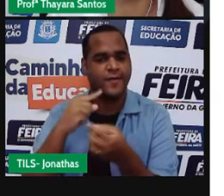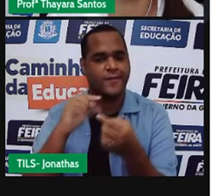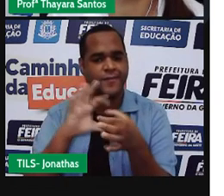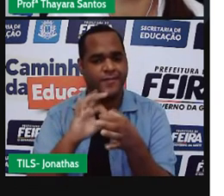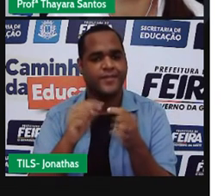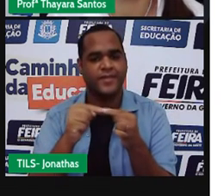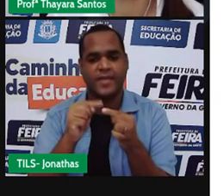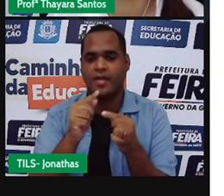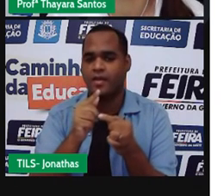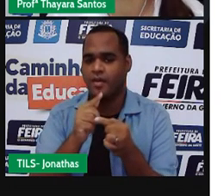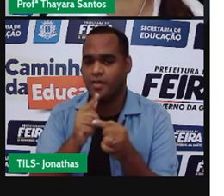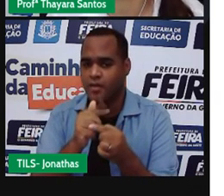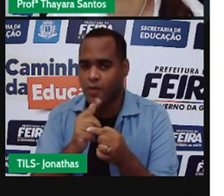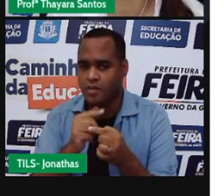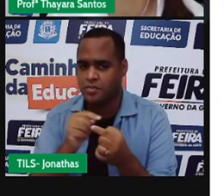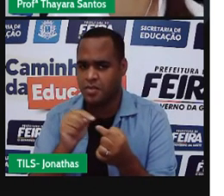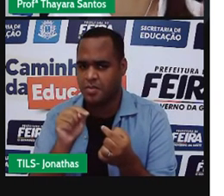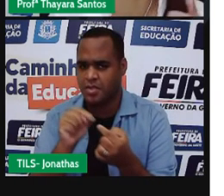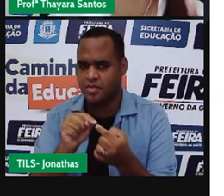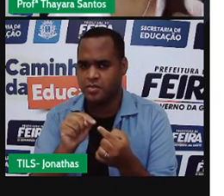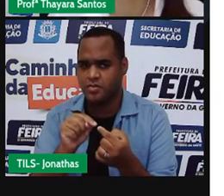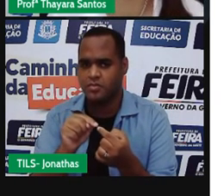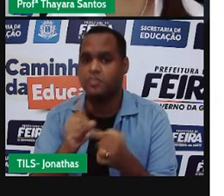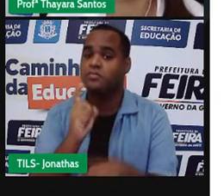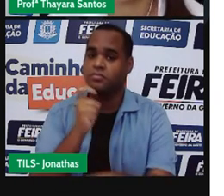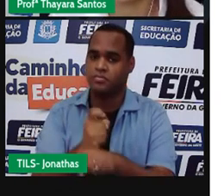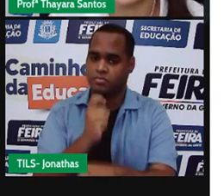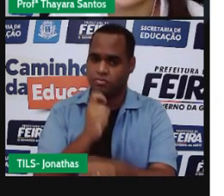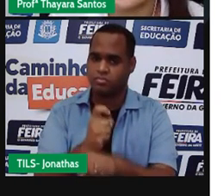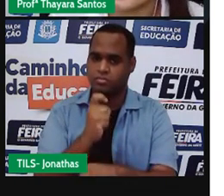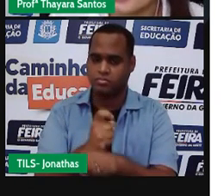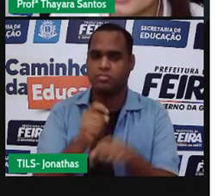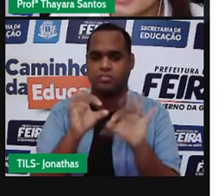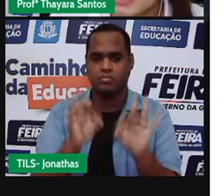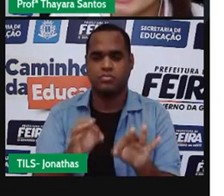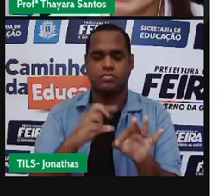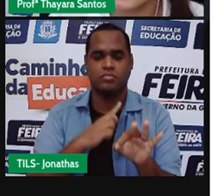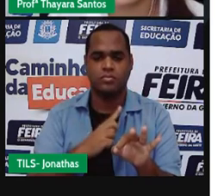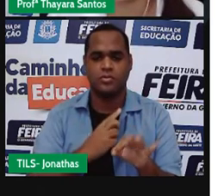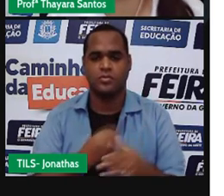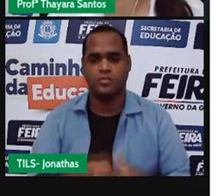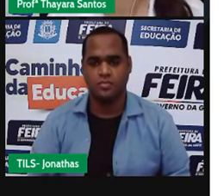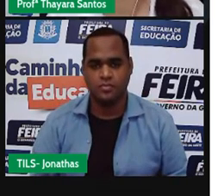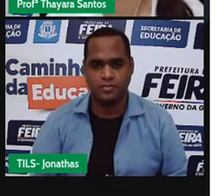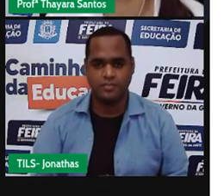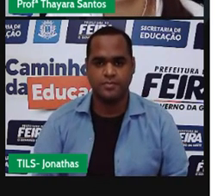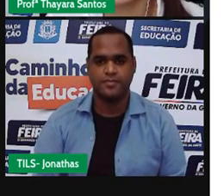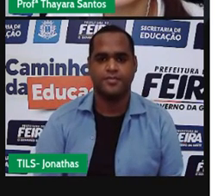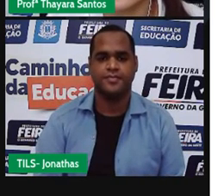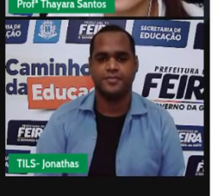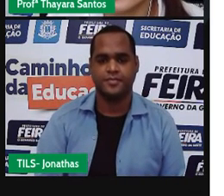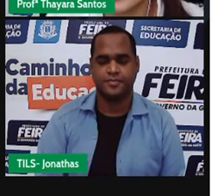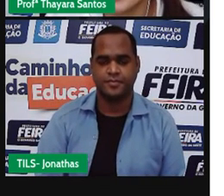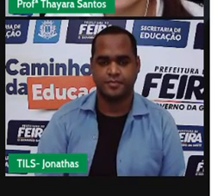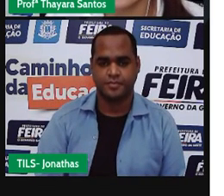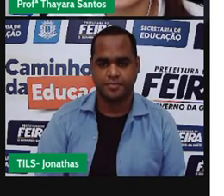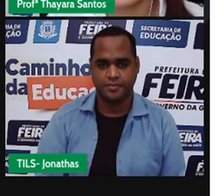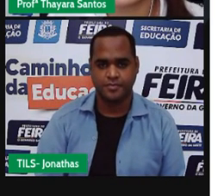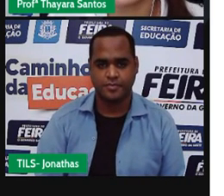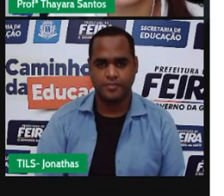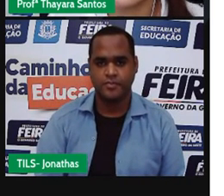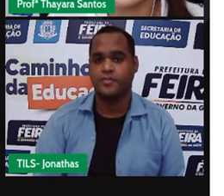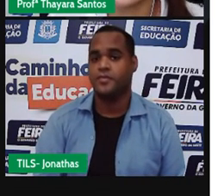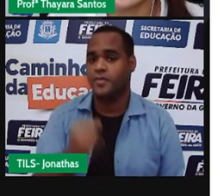vamos lá tentar achar sólido Tá certo vamos lá vamos ver o outro